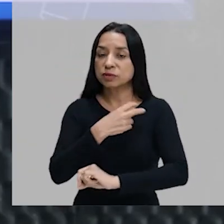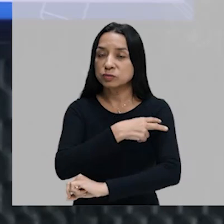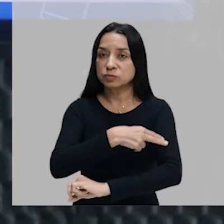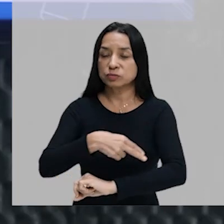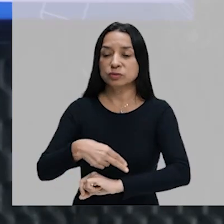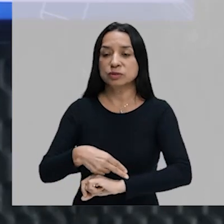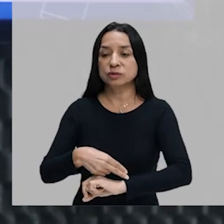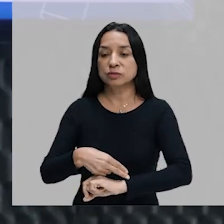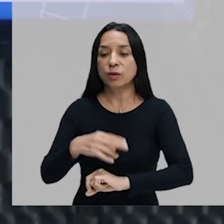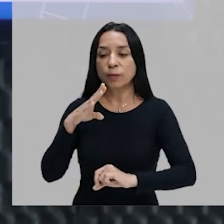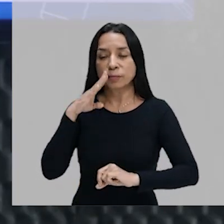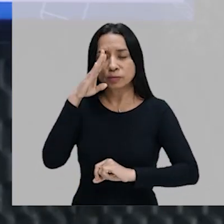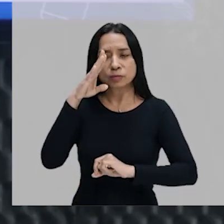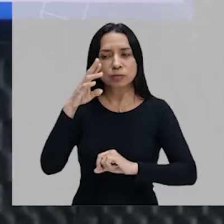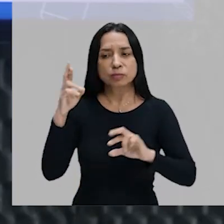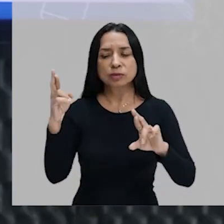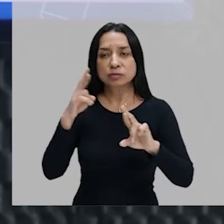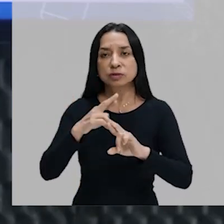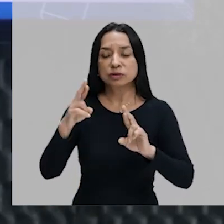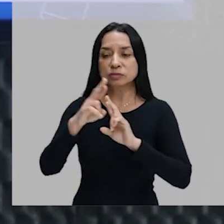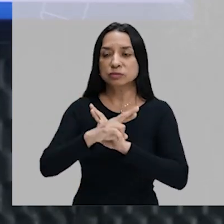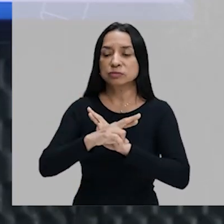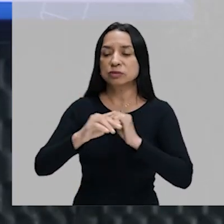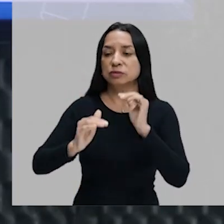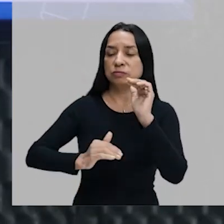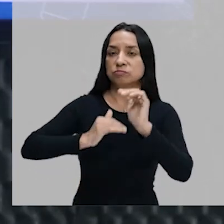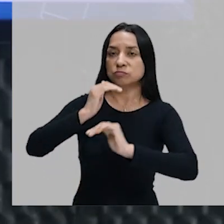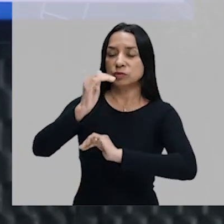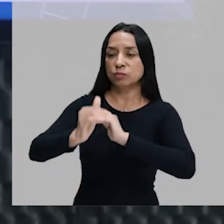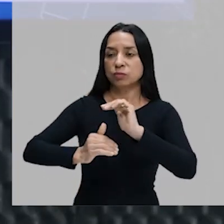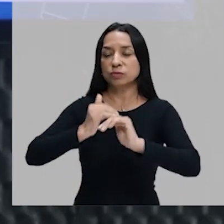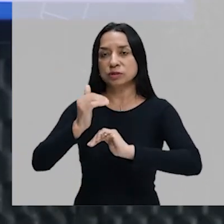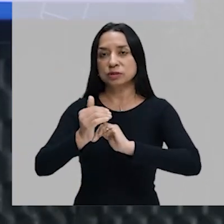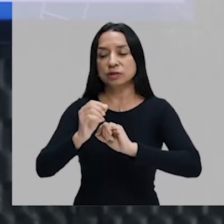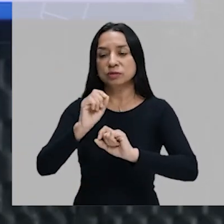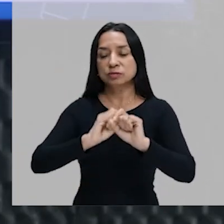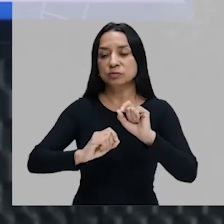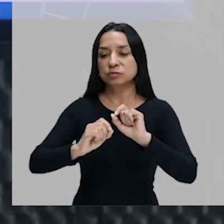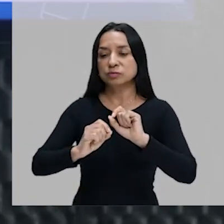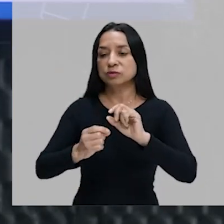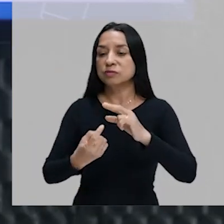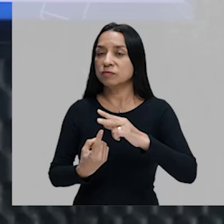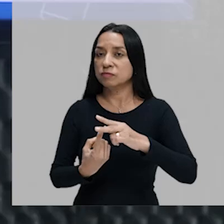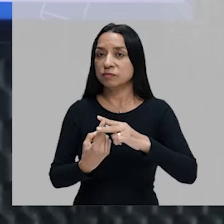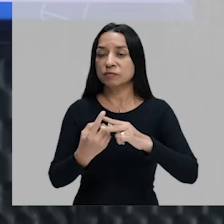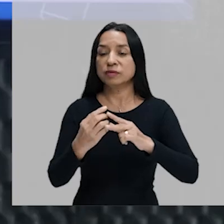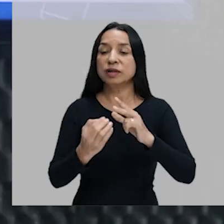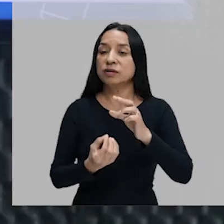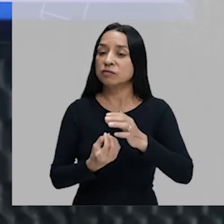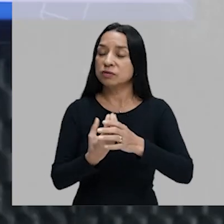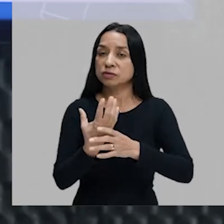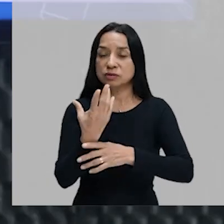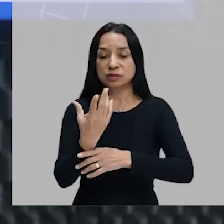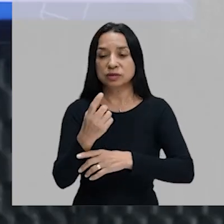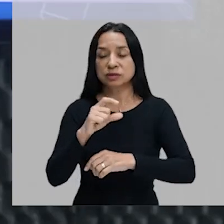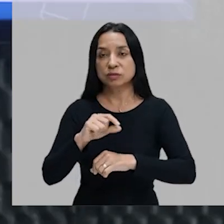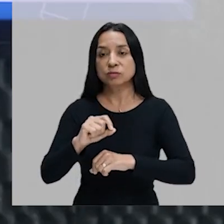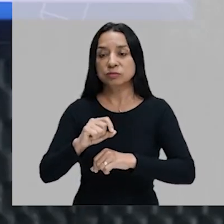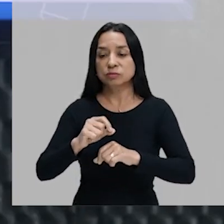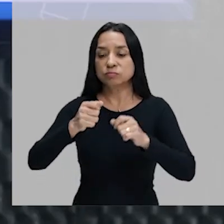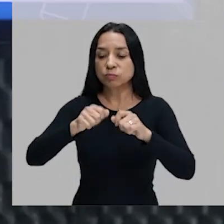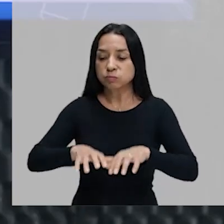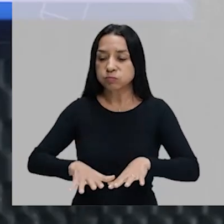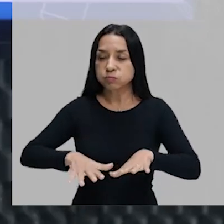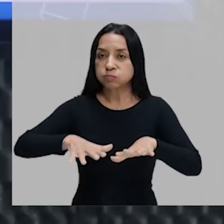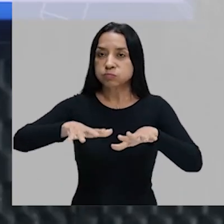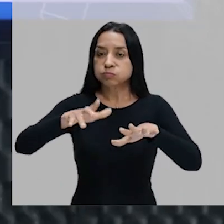processo de fertilização que ele vai deixando por conta das suas cheias nessa região